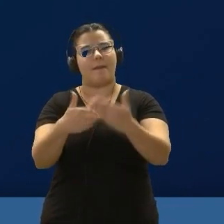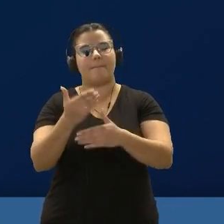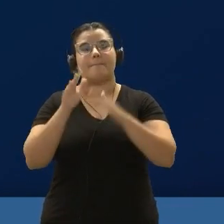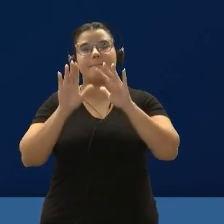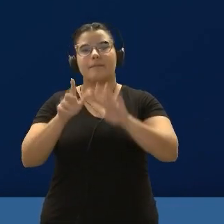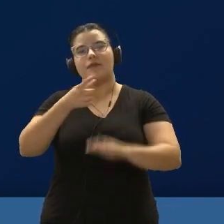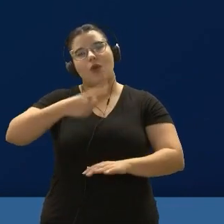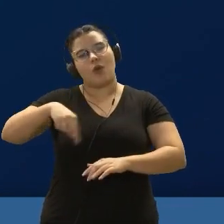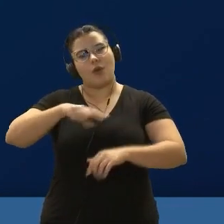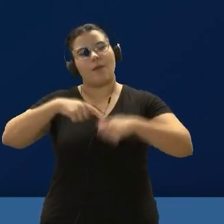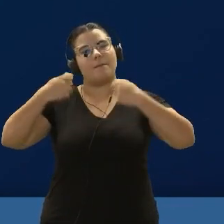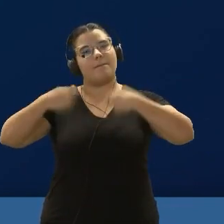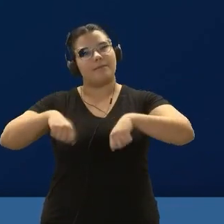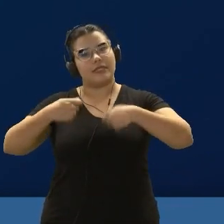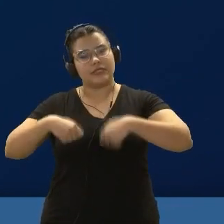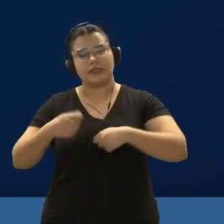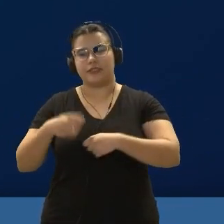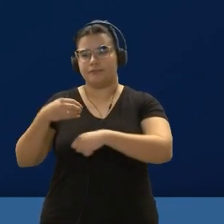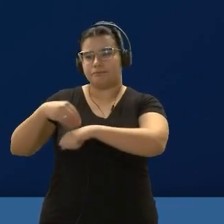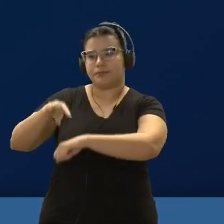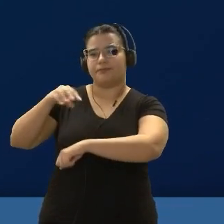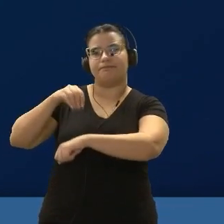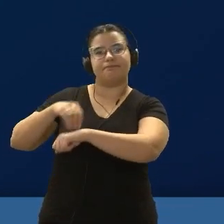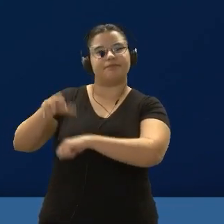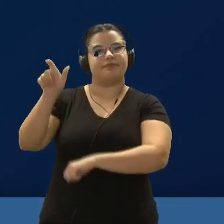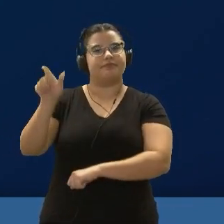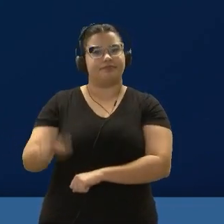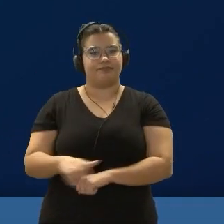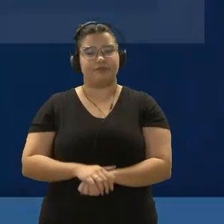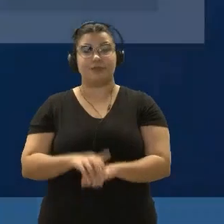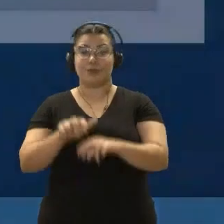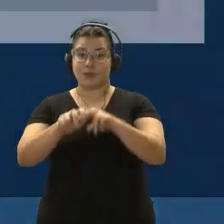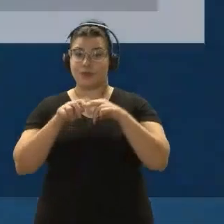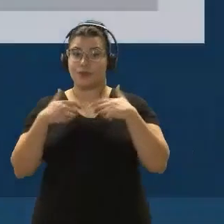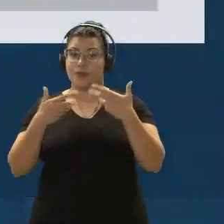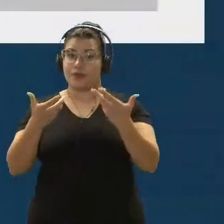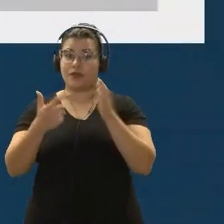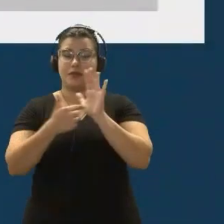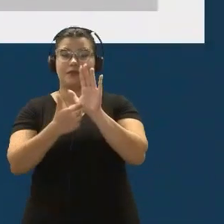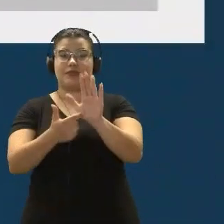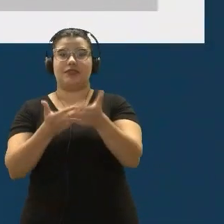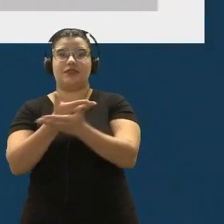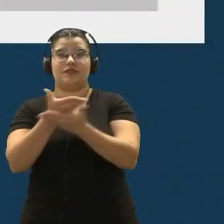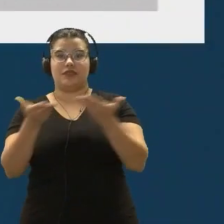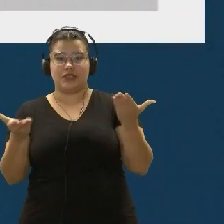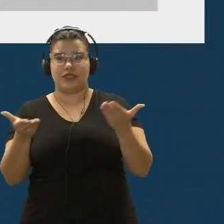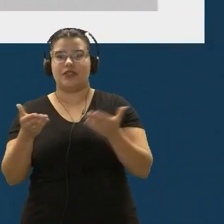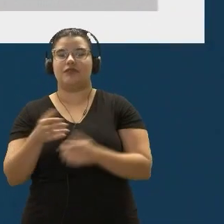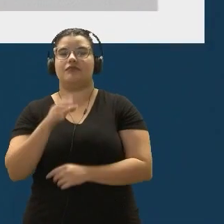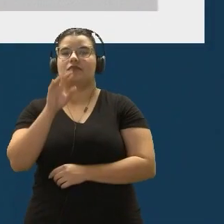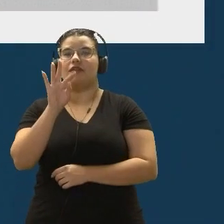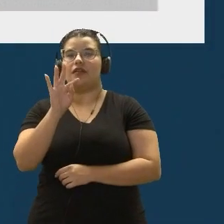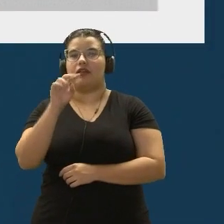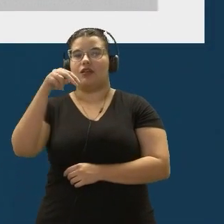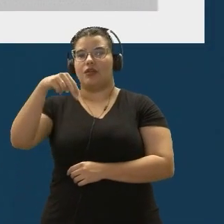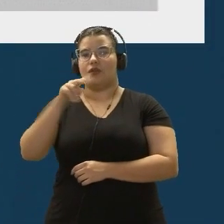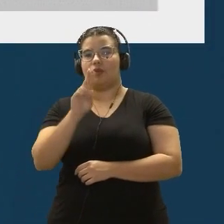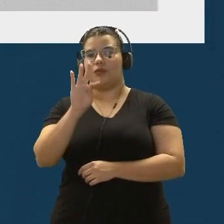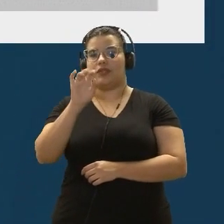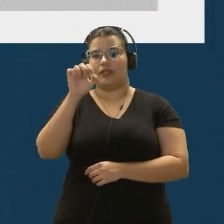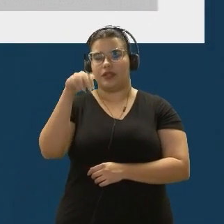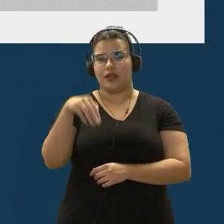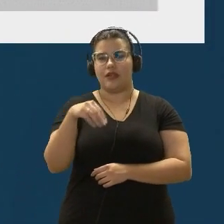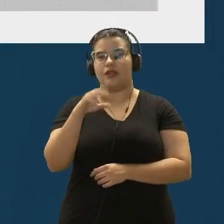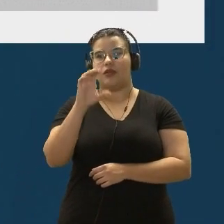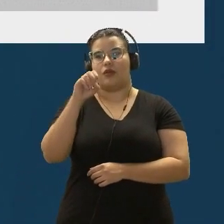gente precisa passar isso para o nosso paciente. E é por isso que eu queria apresentar a vocês o Nutren Control, que tem